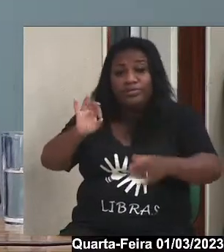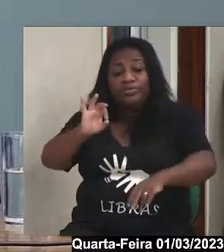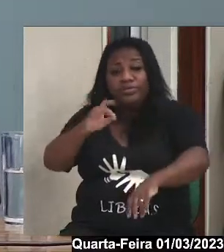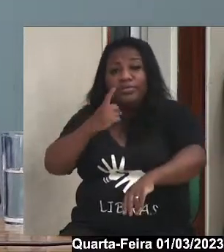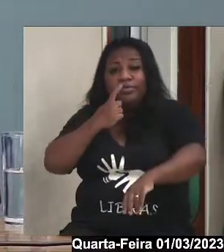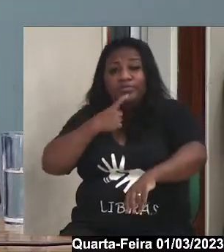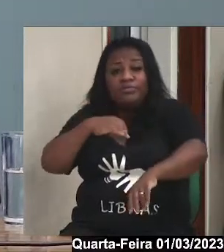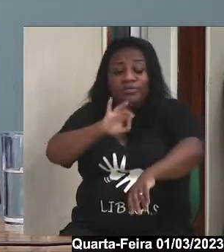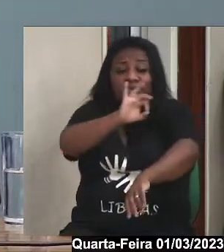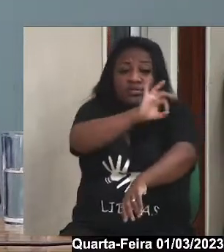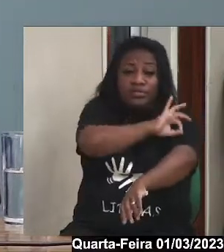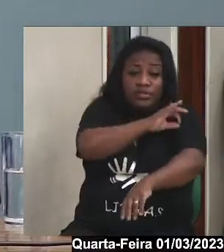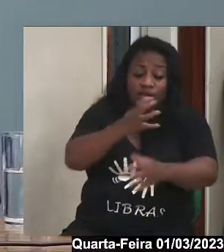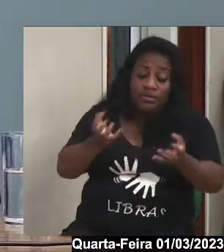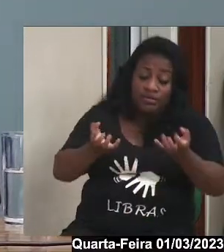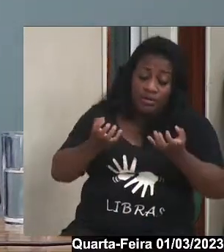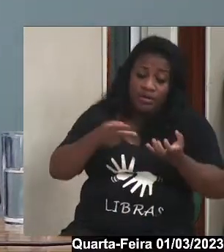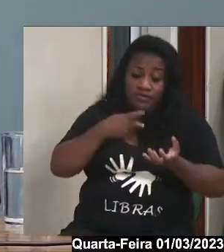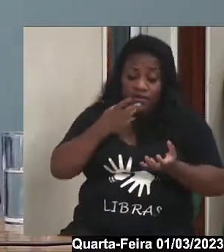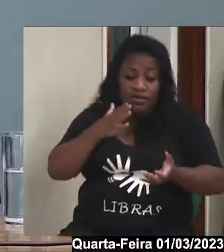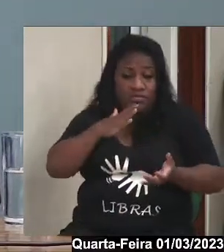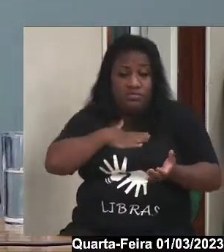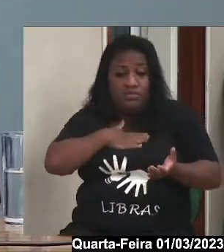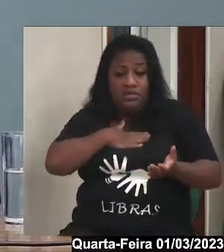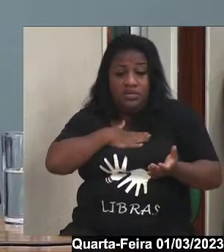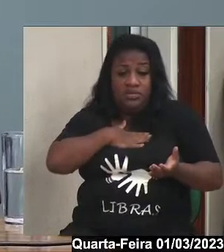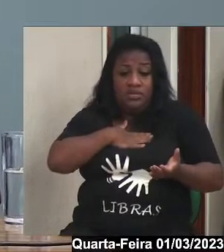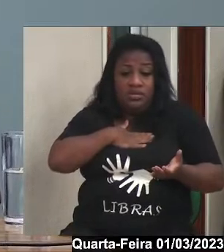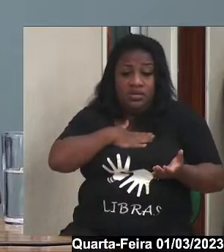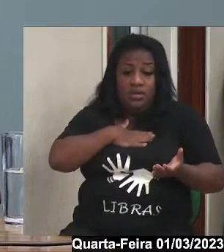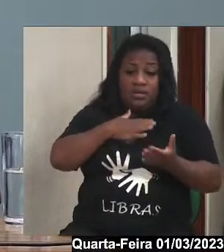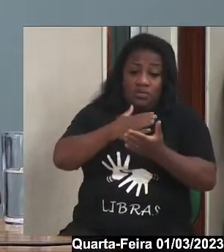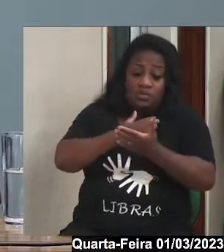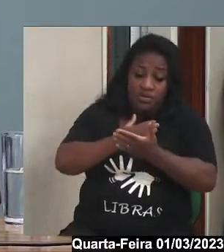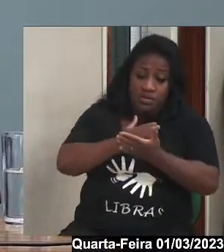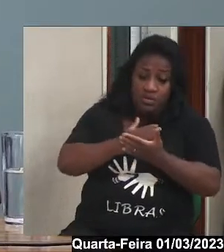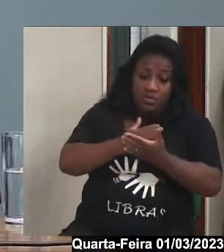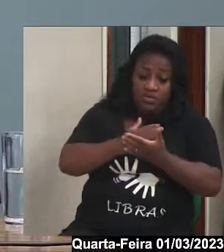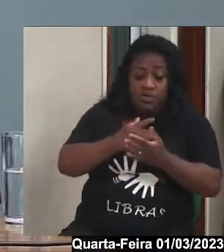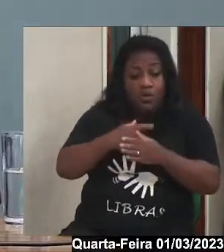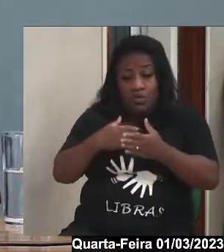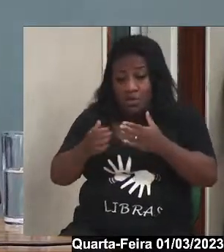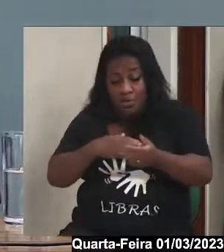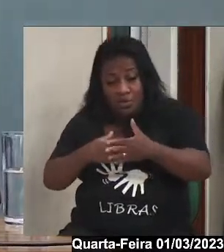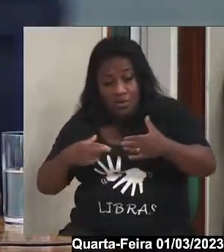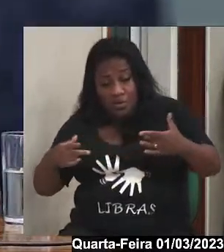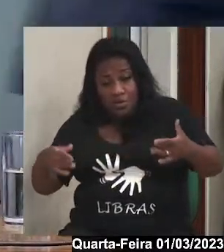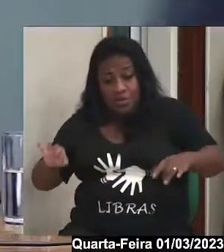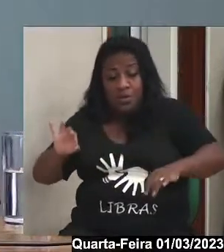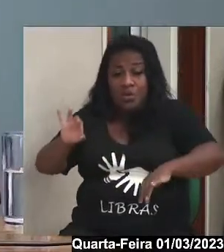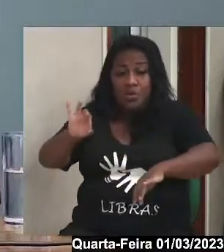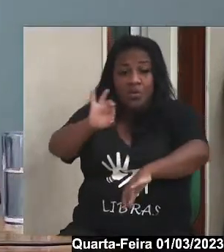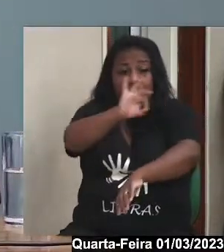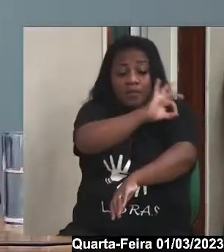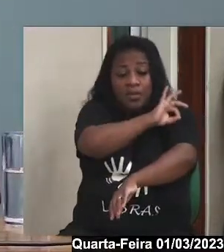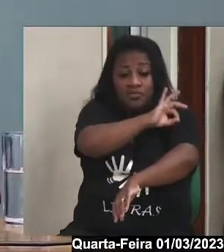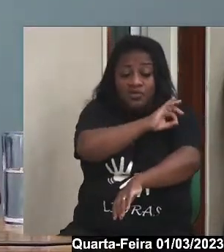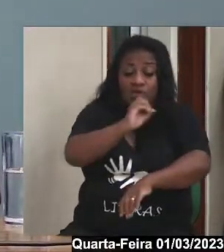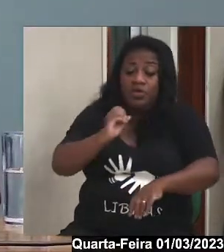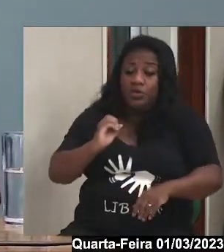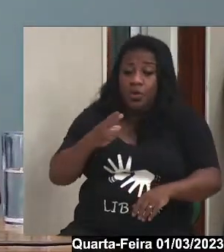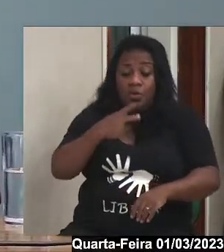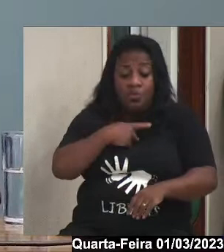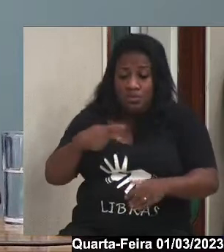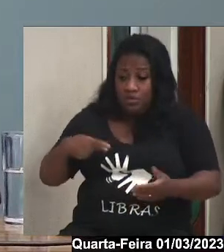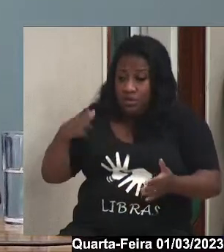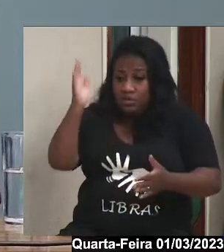e vocês tentam da mesma forma falar de mim, uma coisa vai acontecer comigo. Ou um dia eu vou ser presidente da República ou prefeito da cidade, porque o